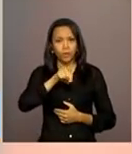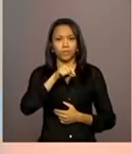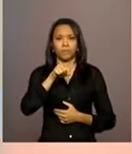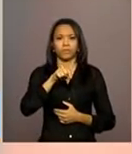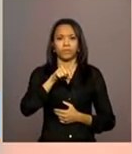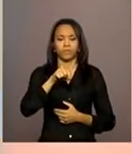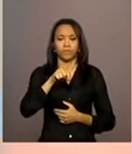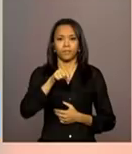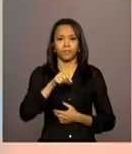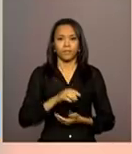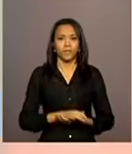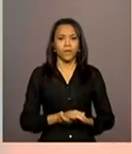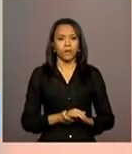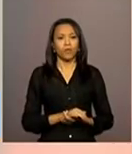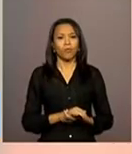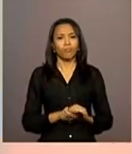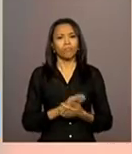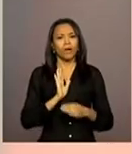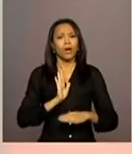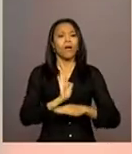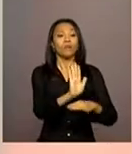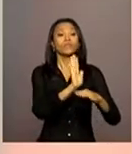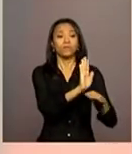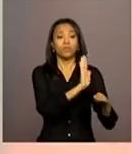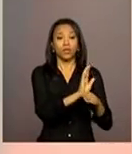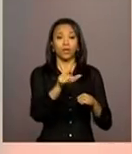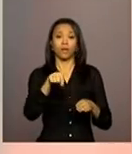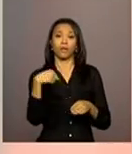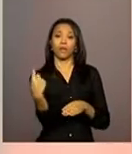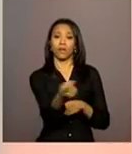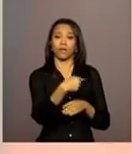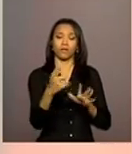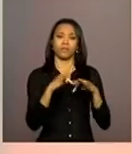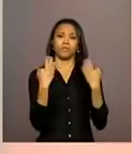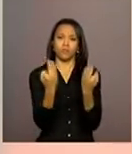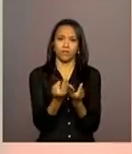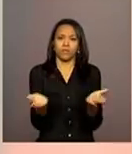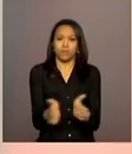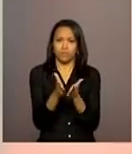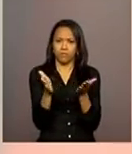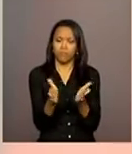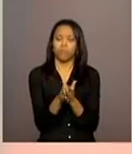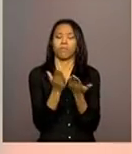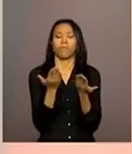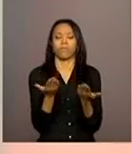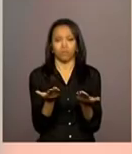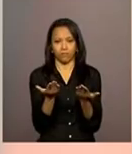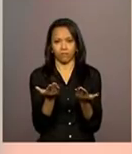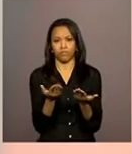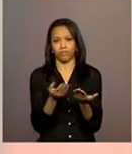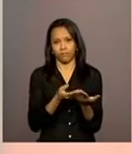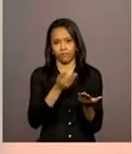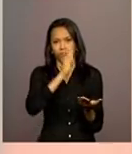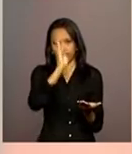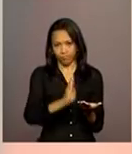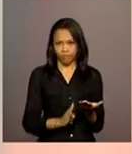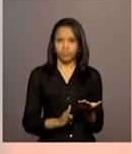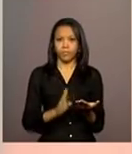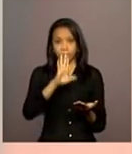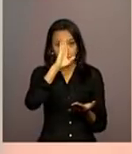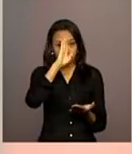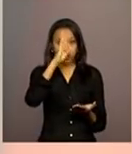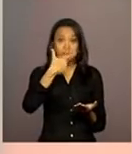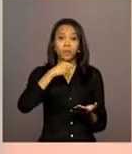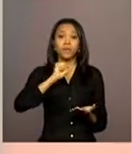da da das situações de vulnerabilidade Econômica de parte da população brasileira Principalmente as